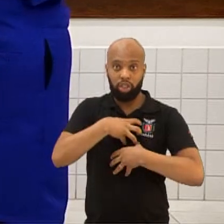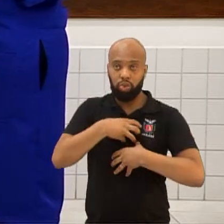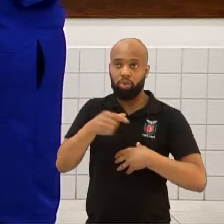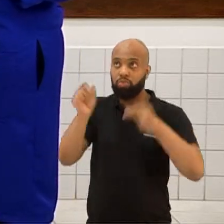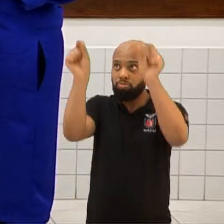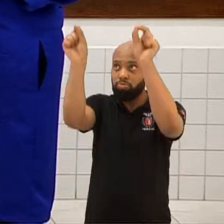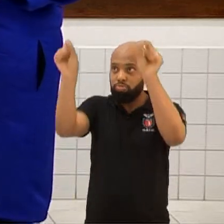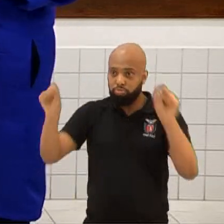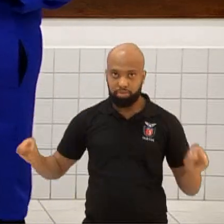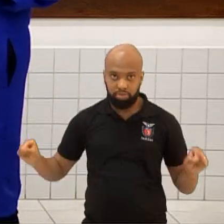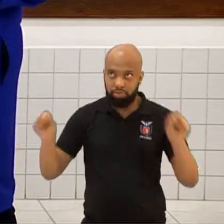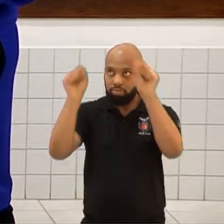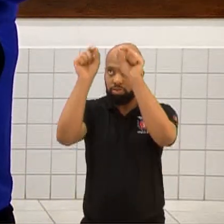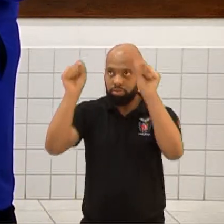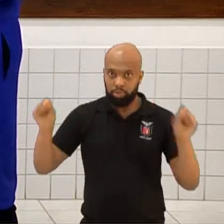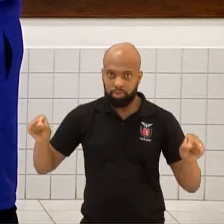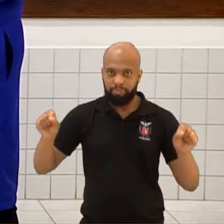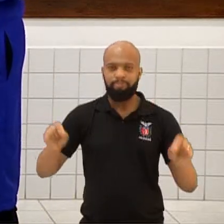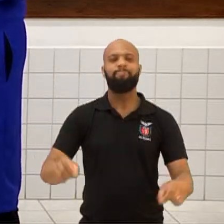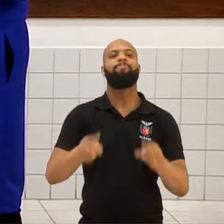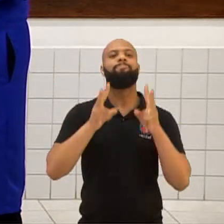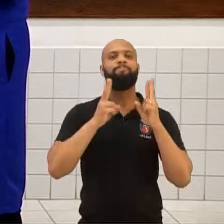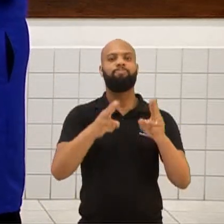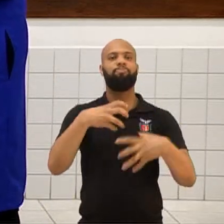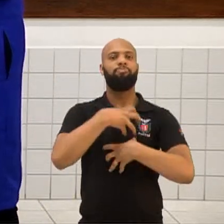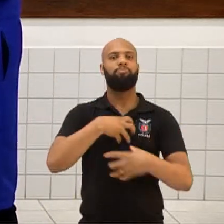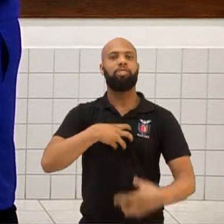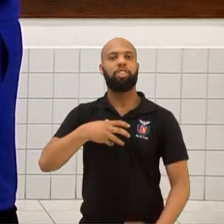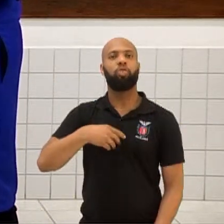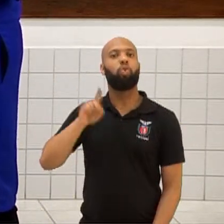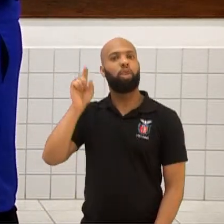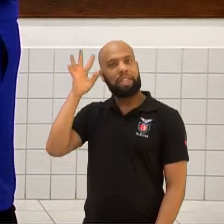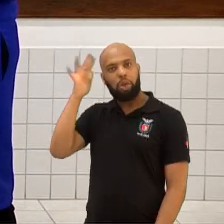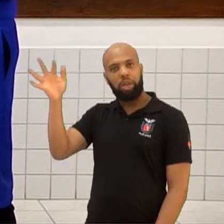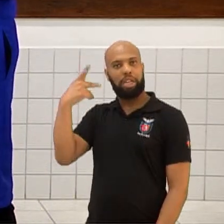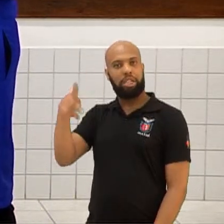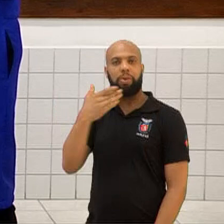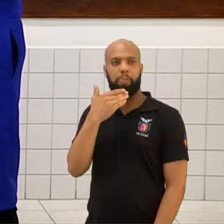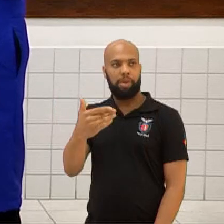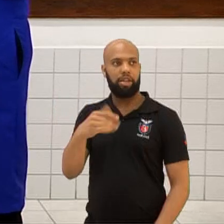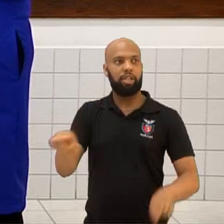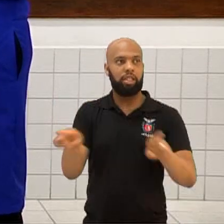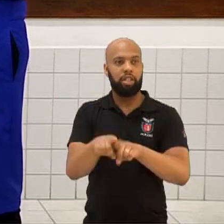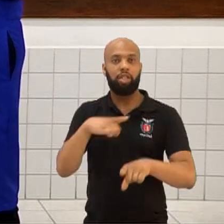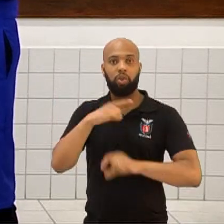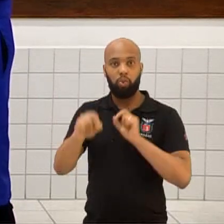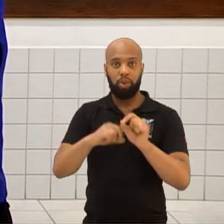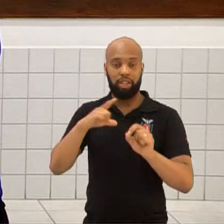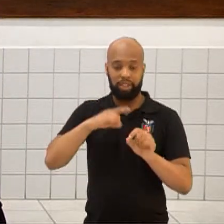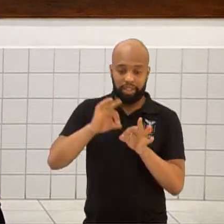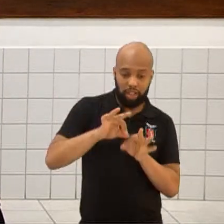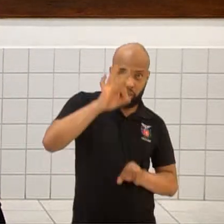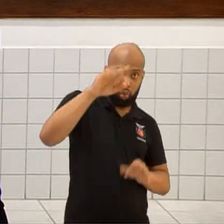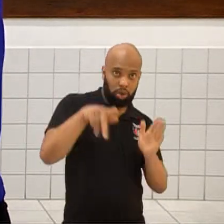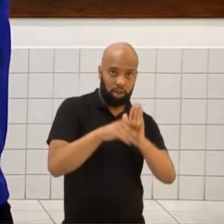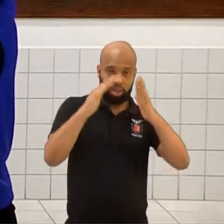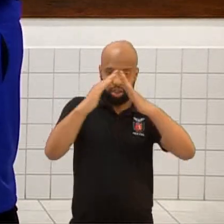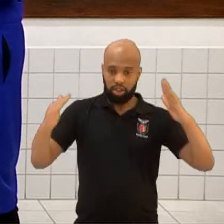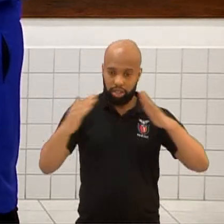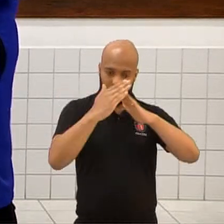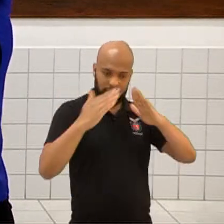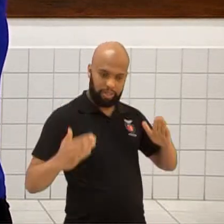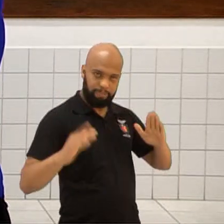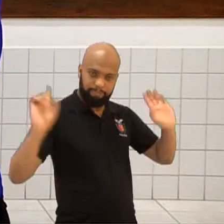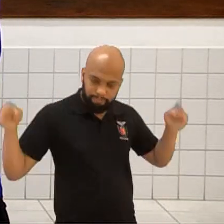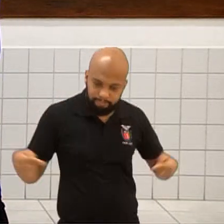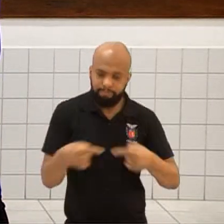Thales pede, tá? E comparando, nós dizemos que o quê? Que a altura da sombra, a altura da pirâmide é proporcional ao tamanho da sombra,